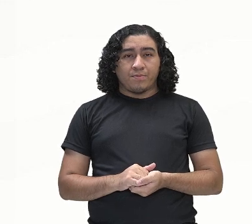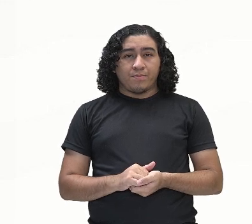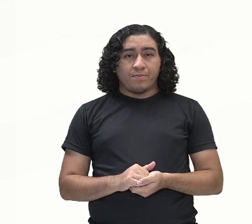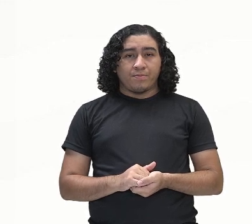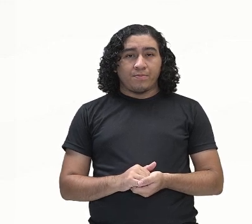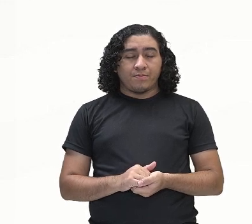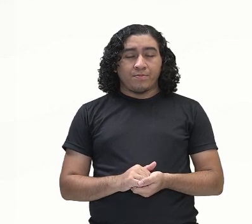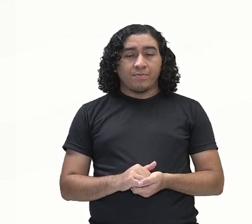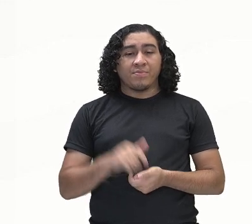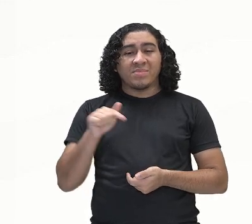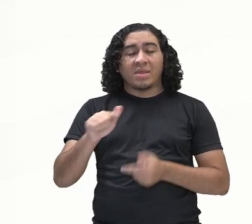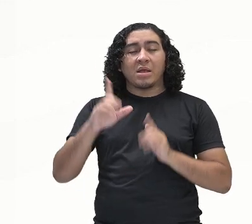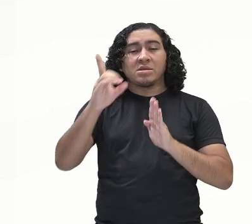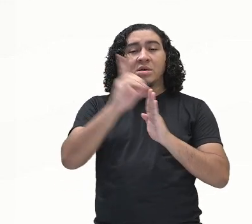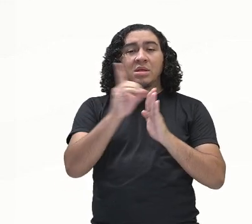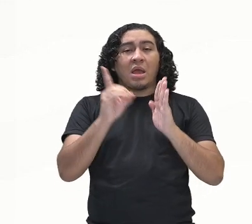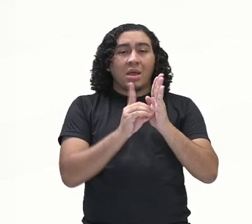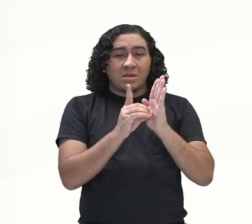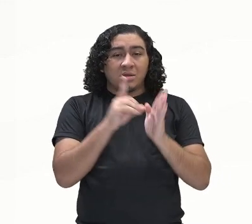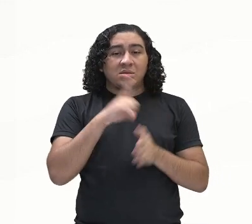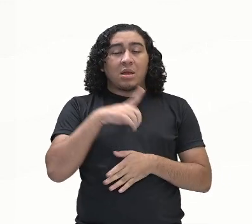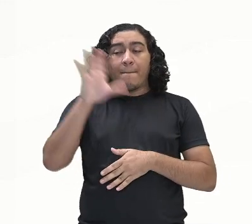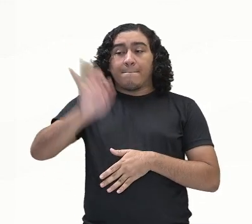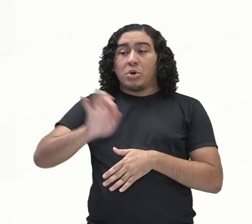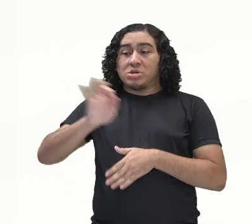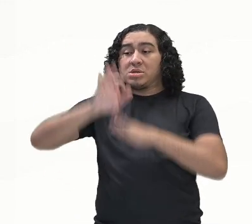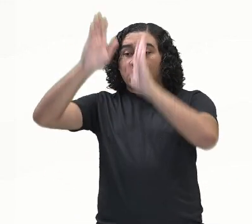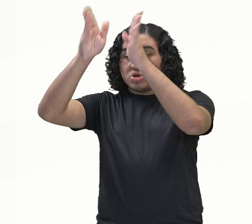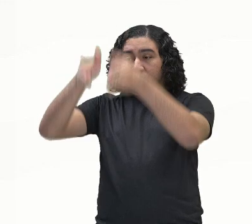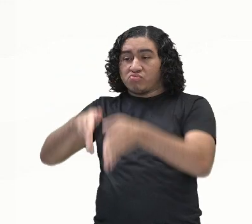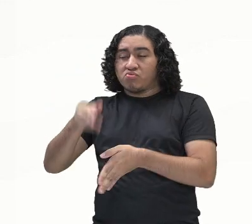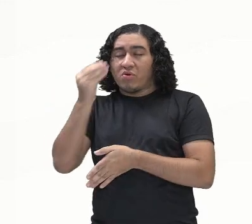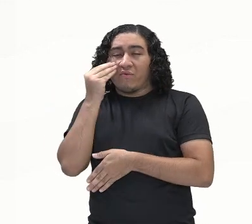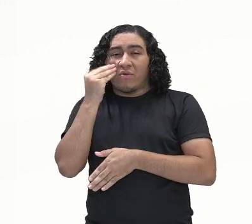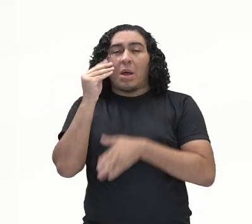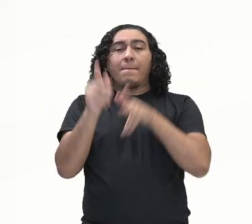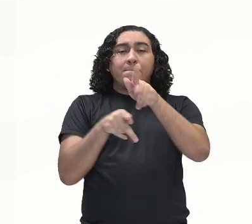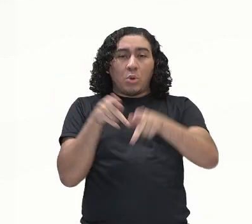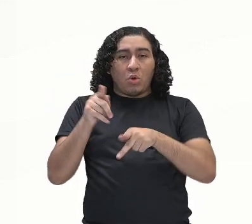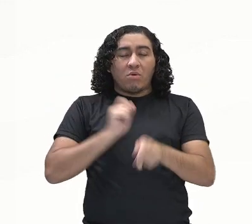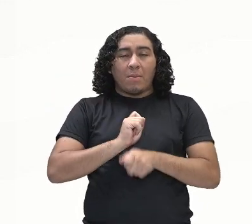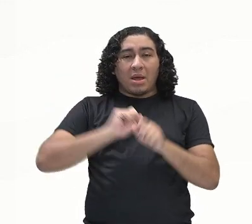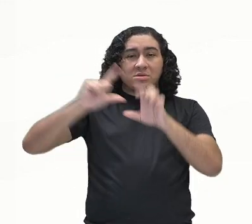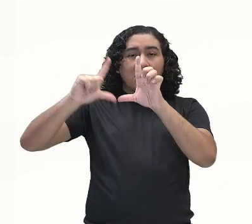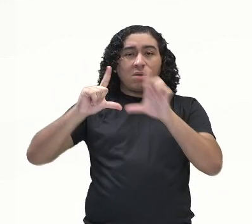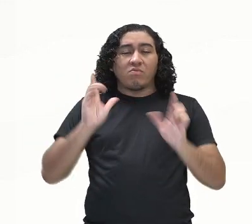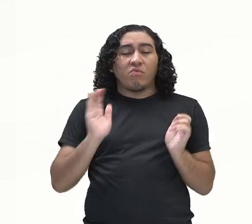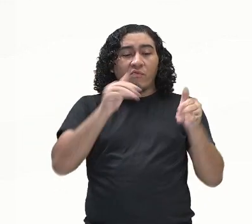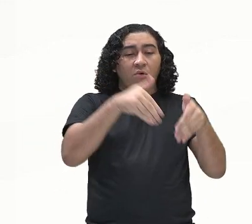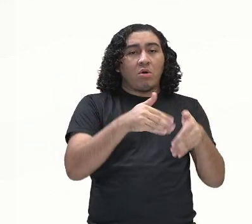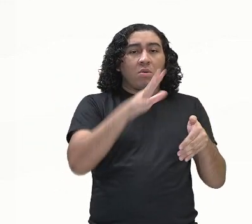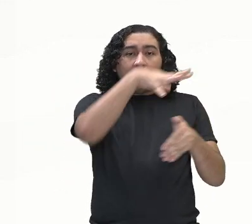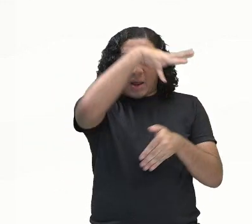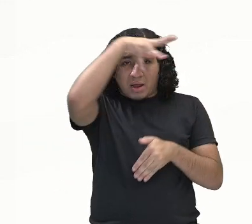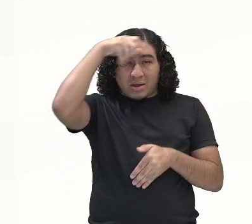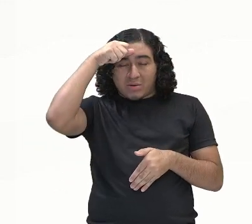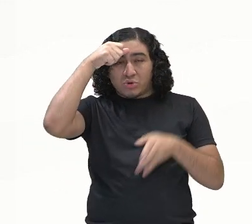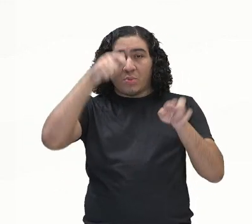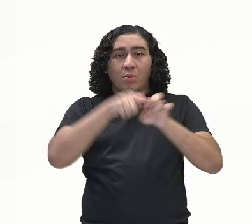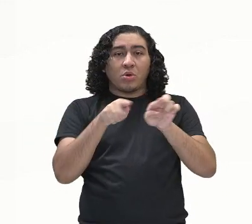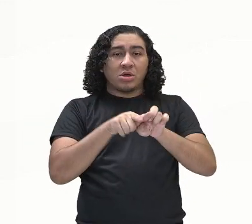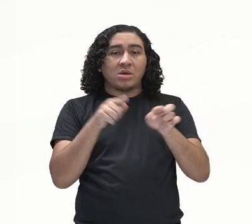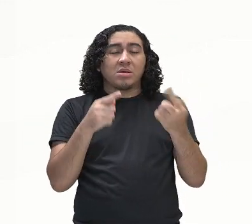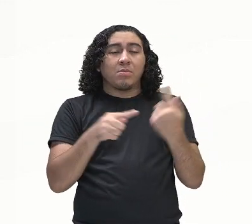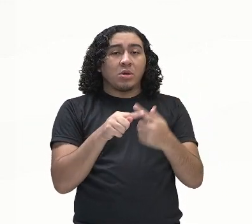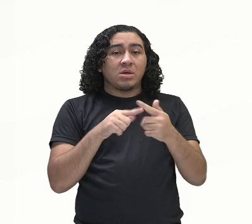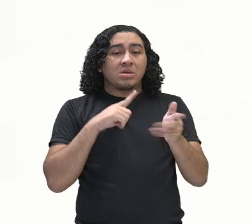décadas, né, essa porcentagem da população aumentando, aí se concentrando em Manaus com relação ao crescimento